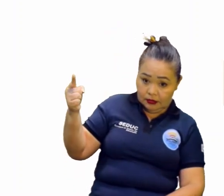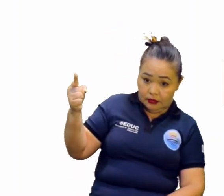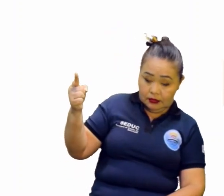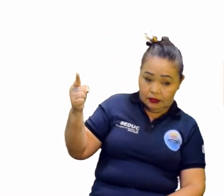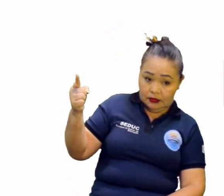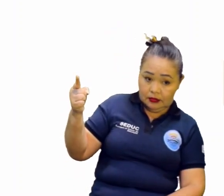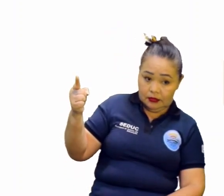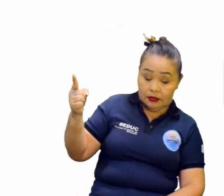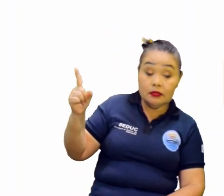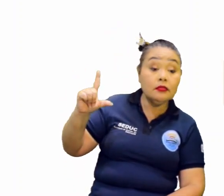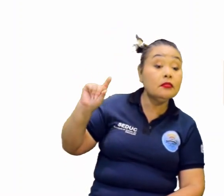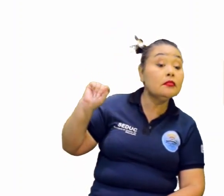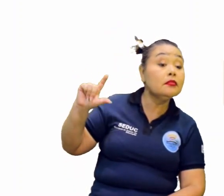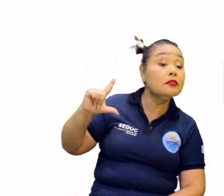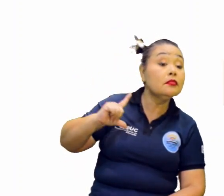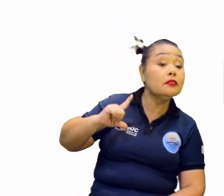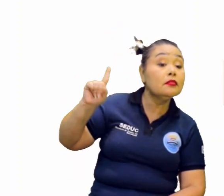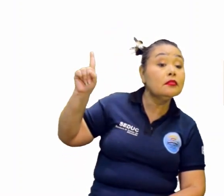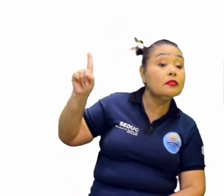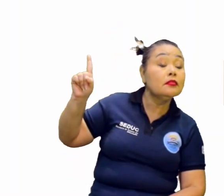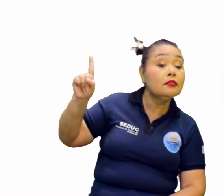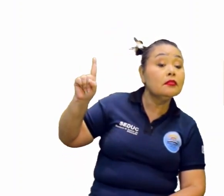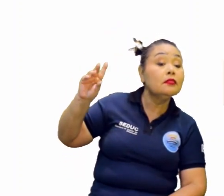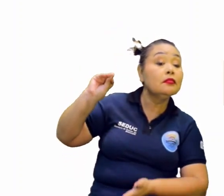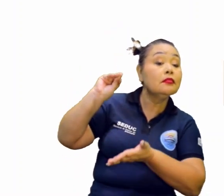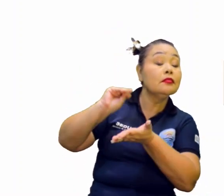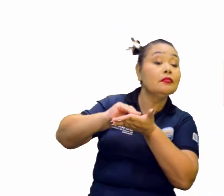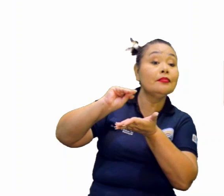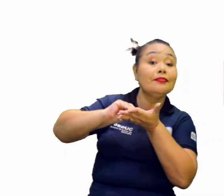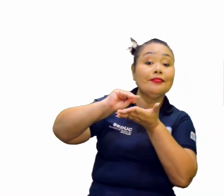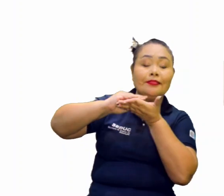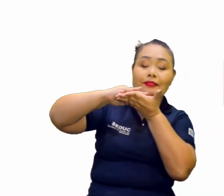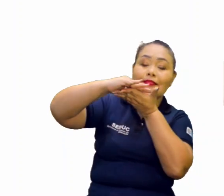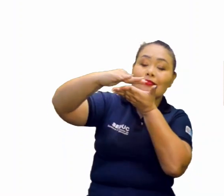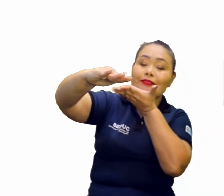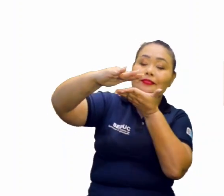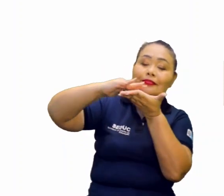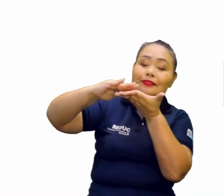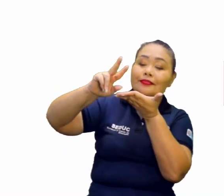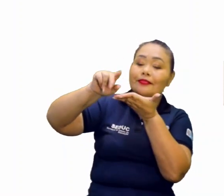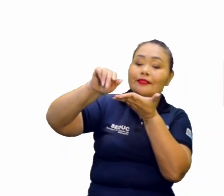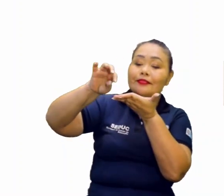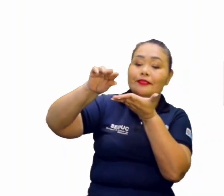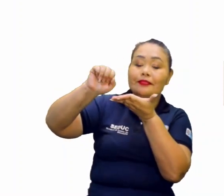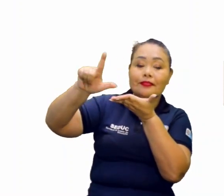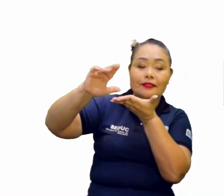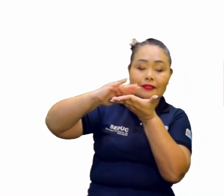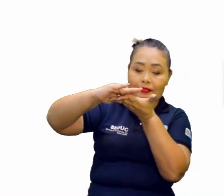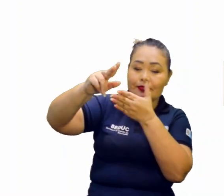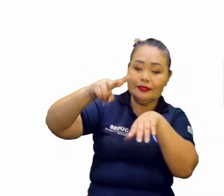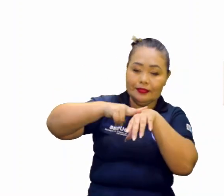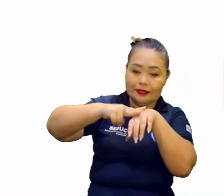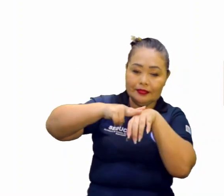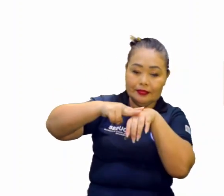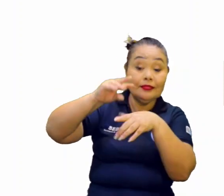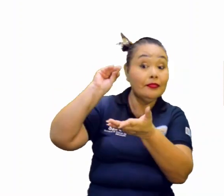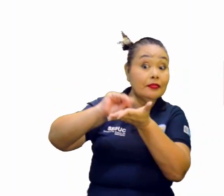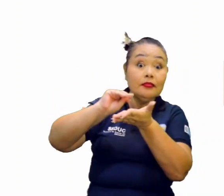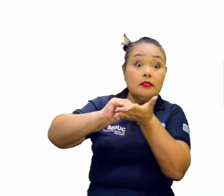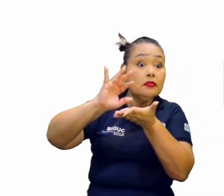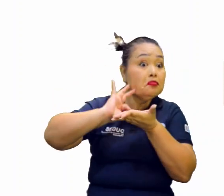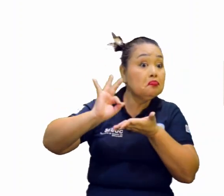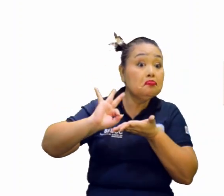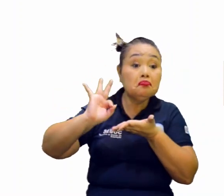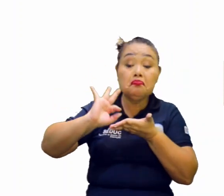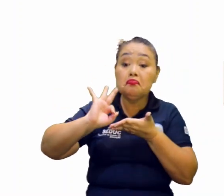tenho? A ausência dessa cobertura vegetal aqui, que a gente falou da adubação verde, a ausência dessa cobertura vegetal